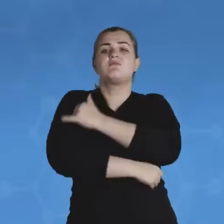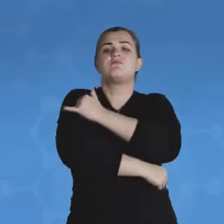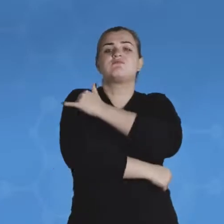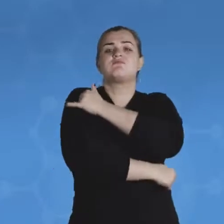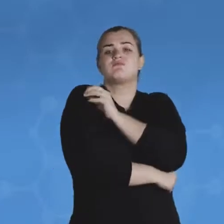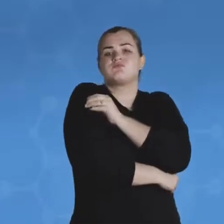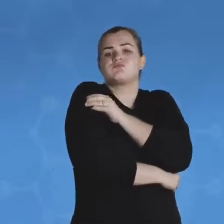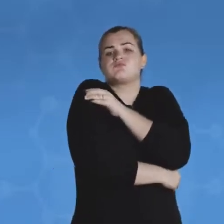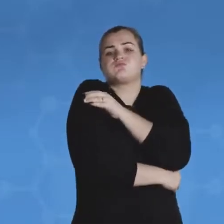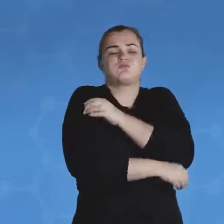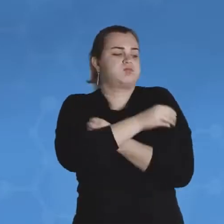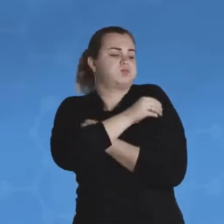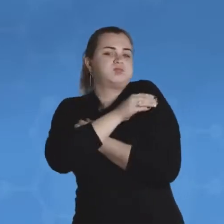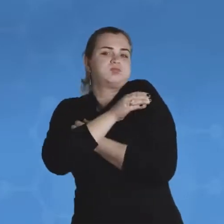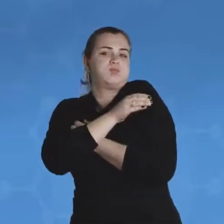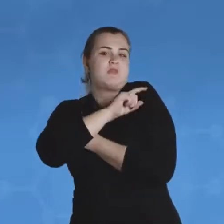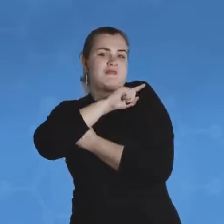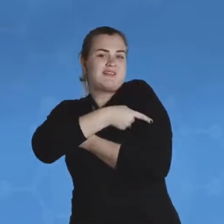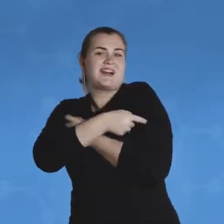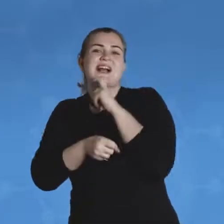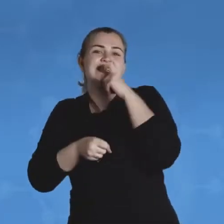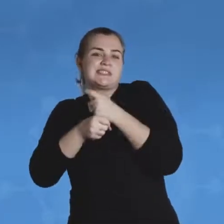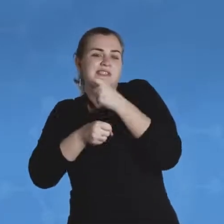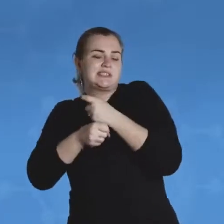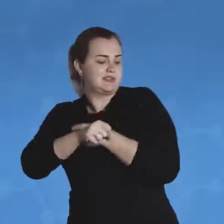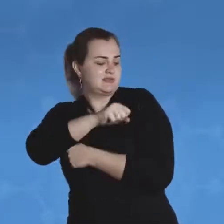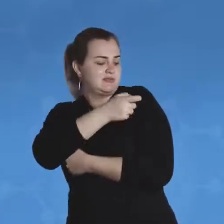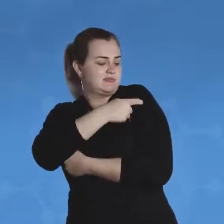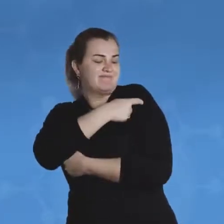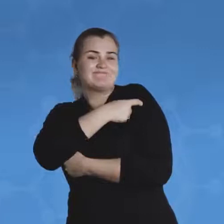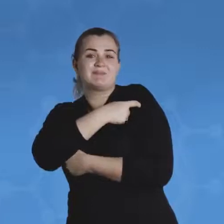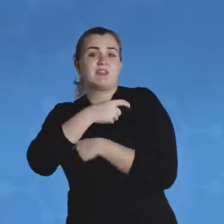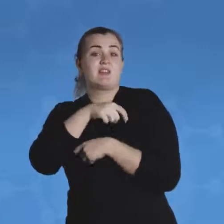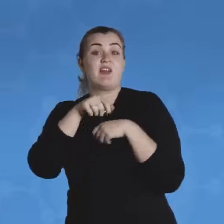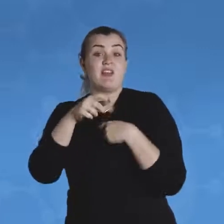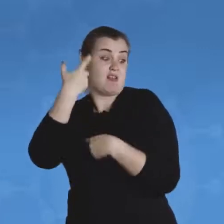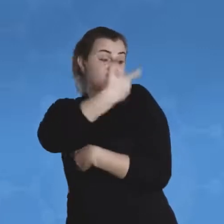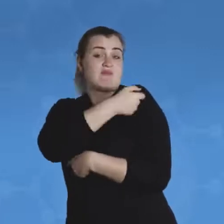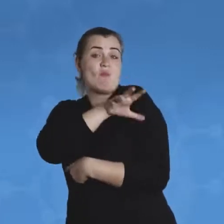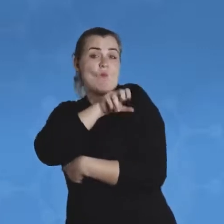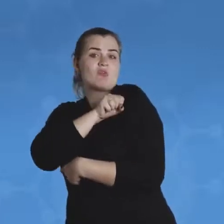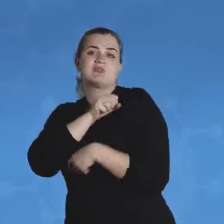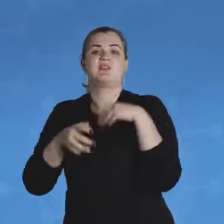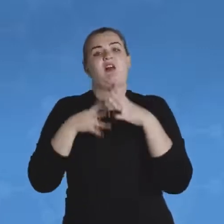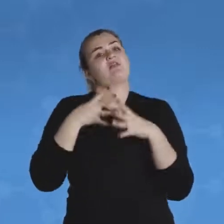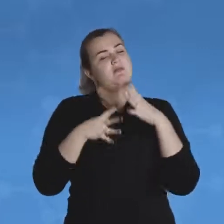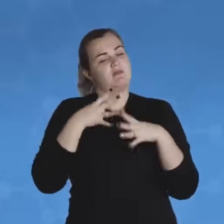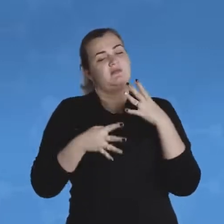aplica a insulina, formando caroços endurecidos sob a pele que acabam impedindo a absorção correta da